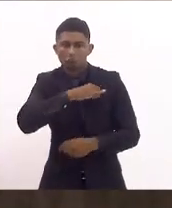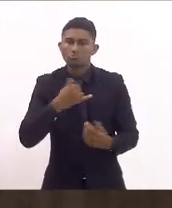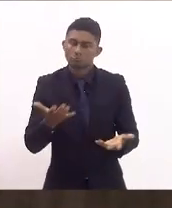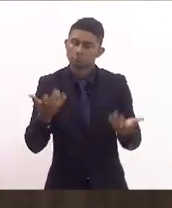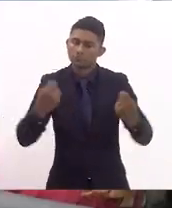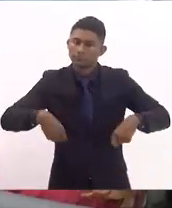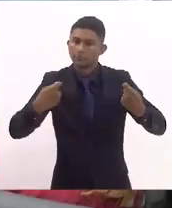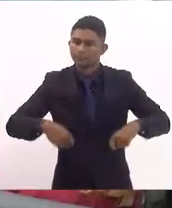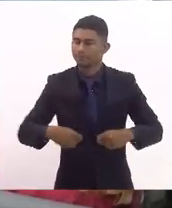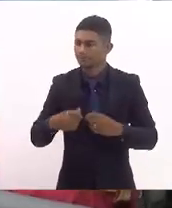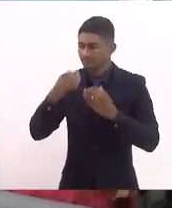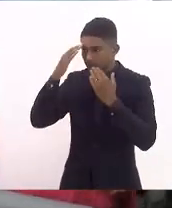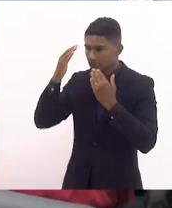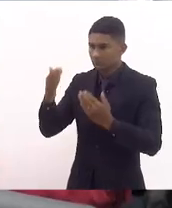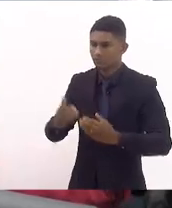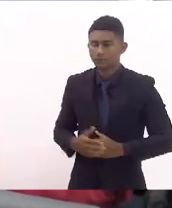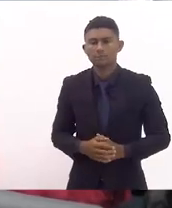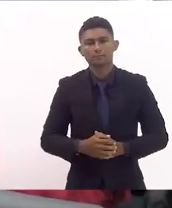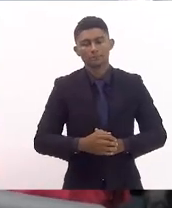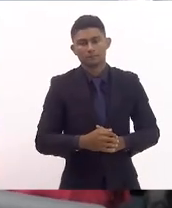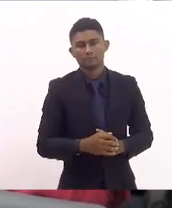obrigado presidente